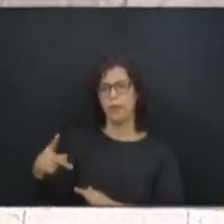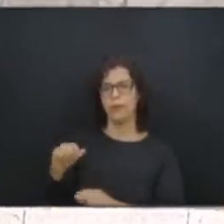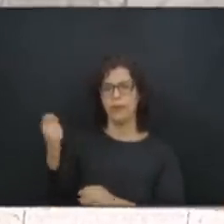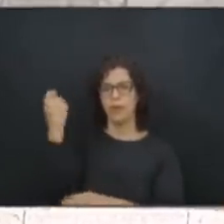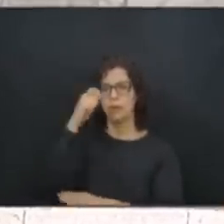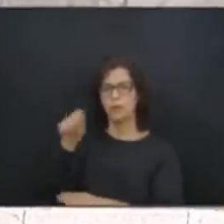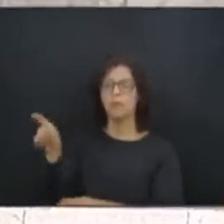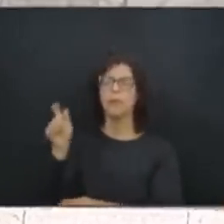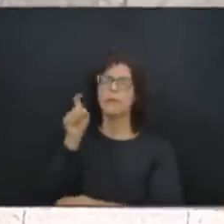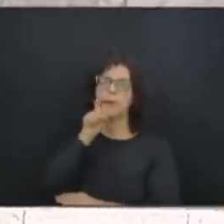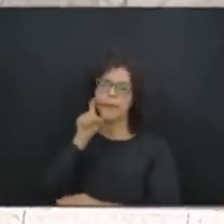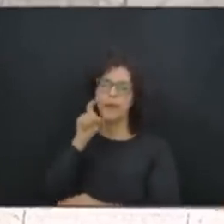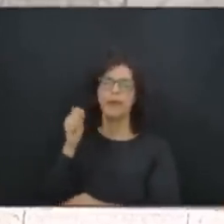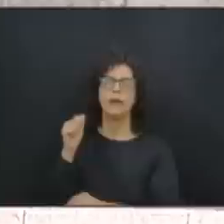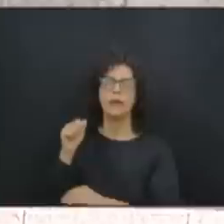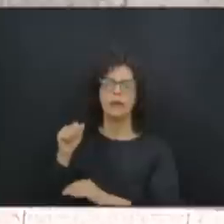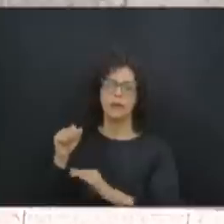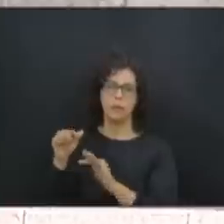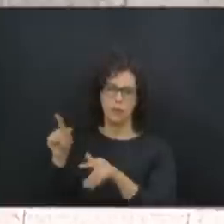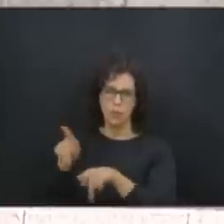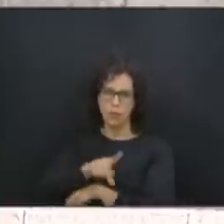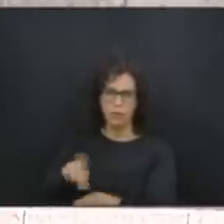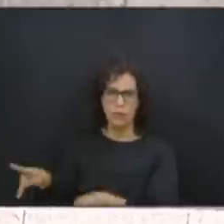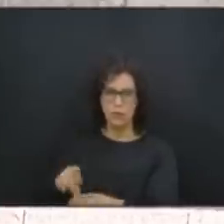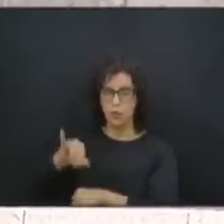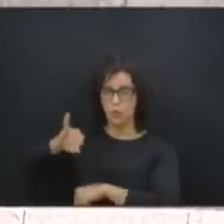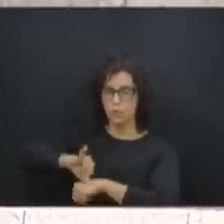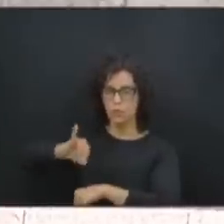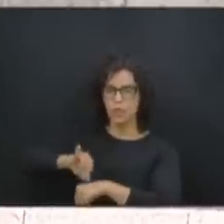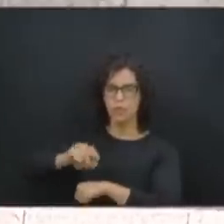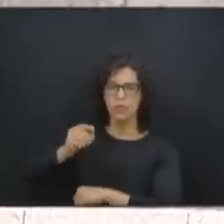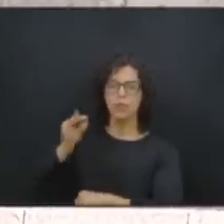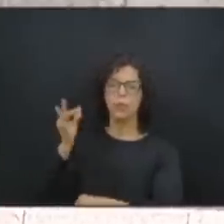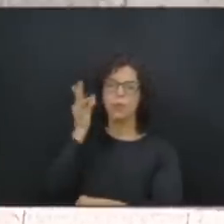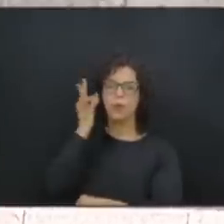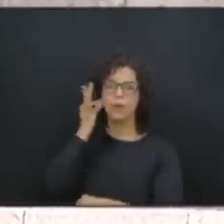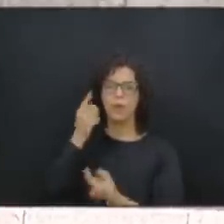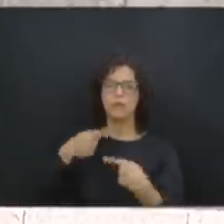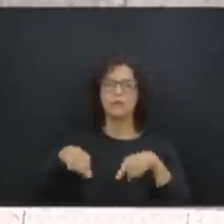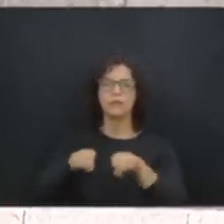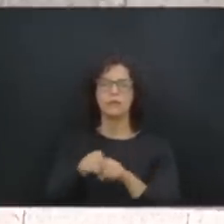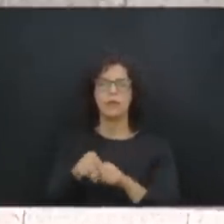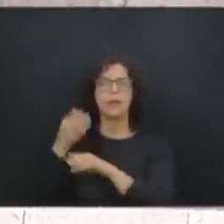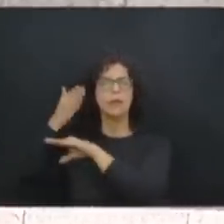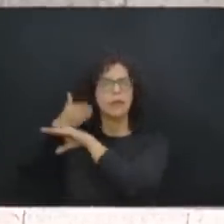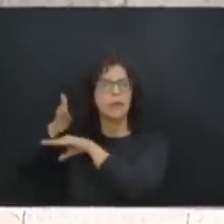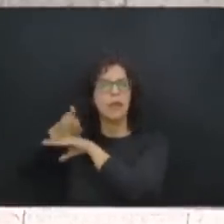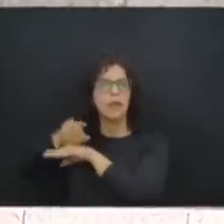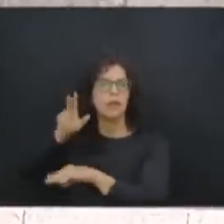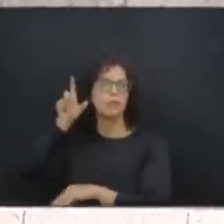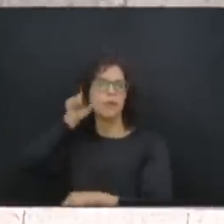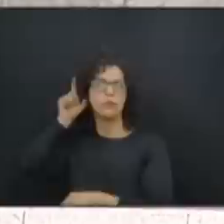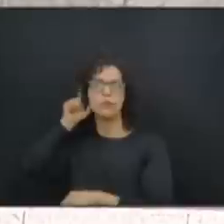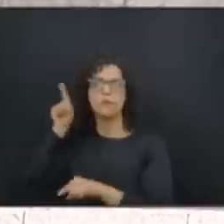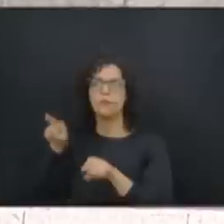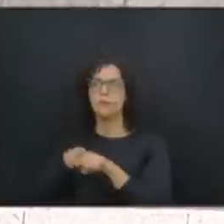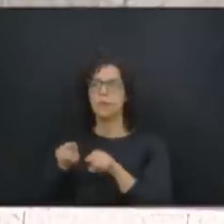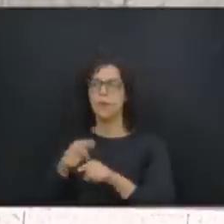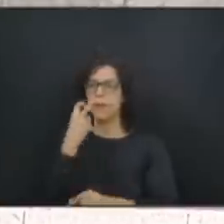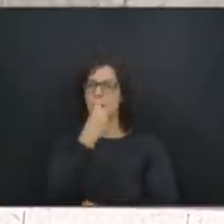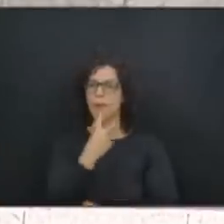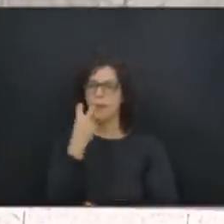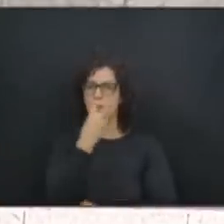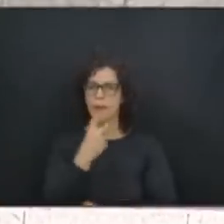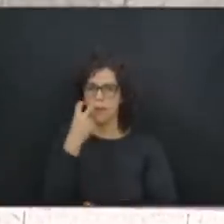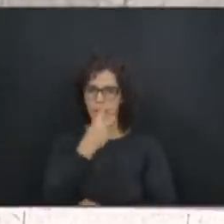Associação de Pais e Mestres do centro pontagrossense de reabilitação auditiva e da fala e da